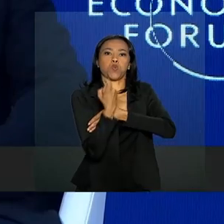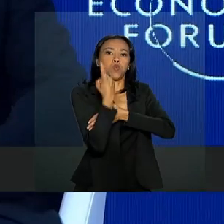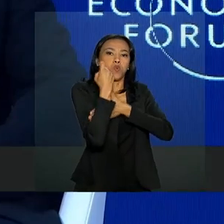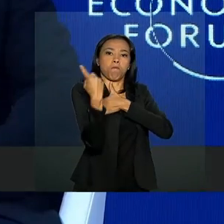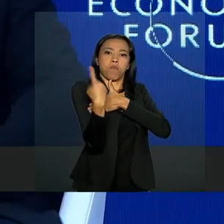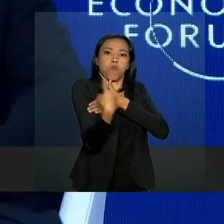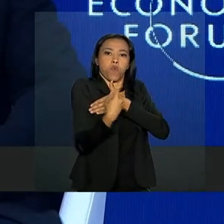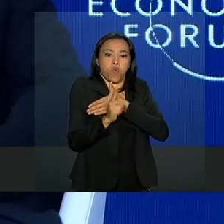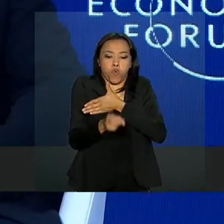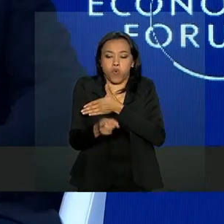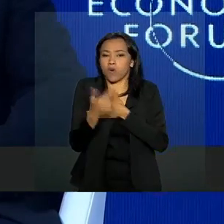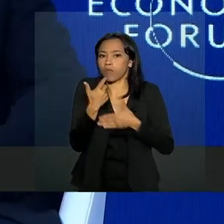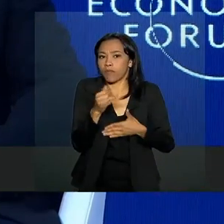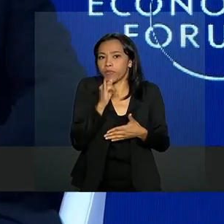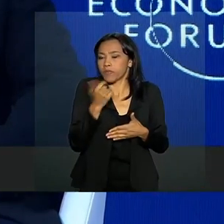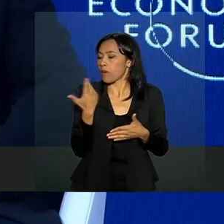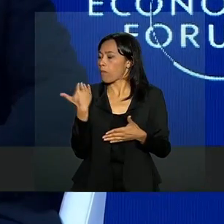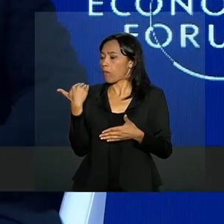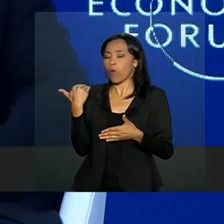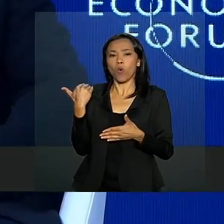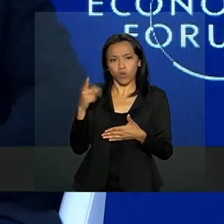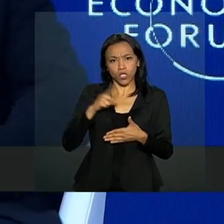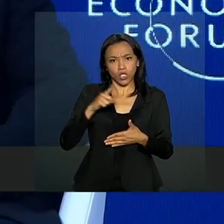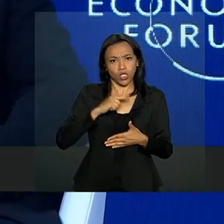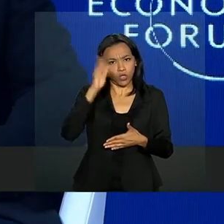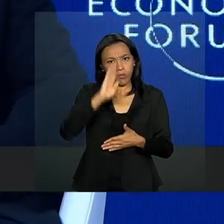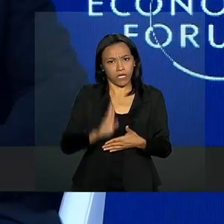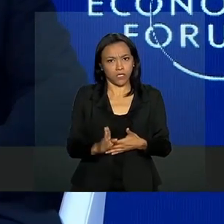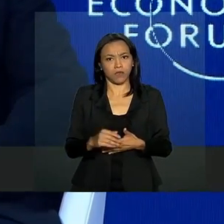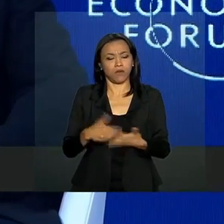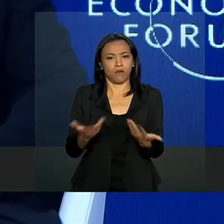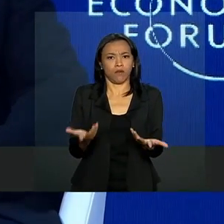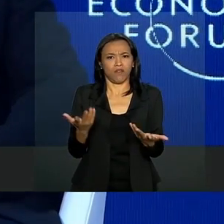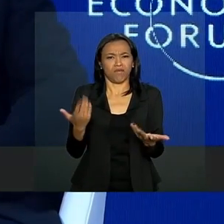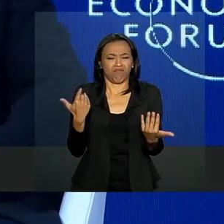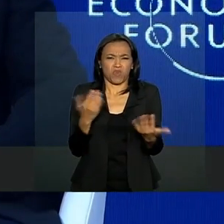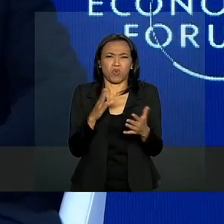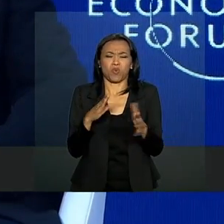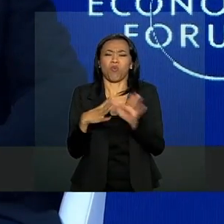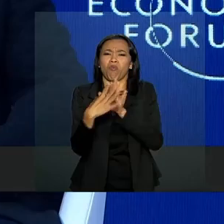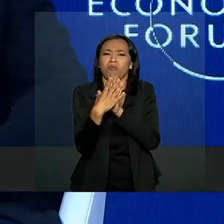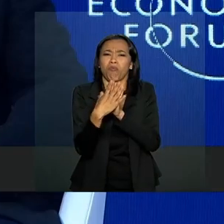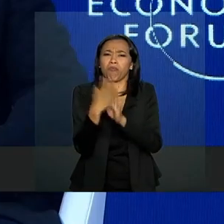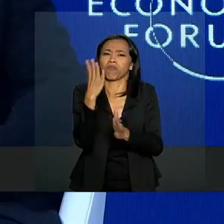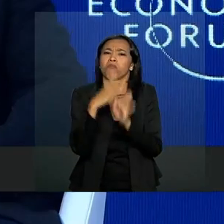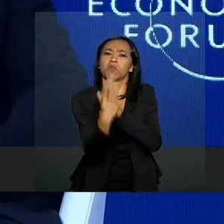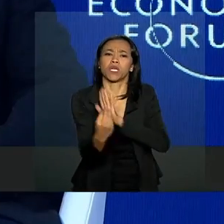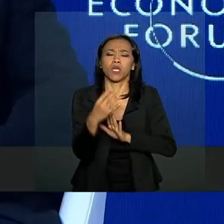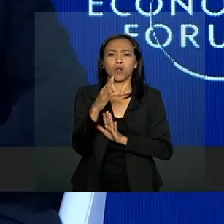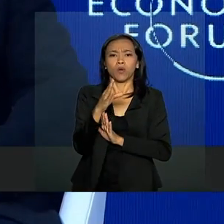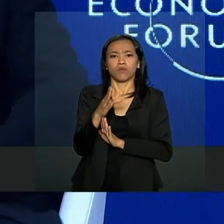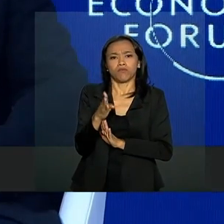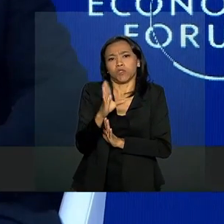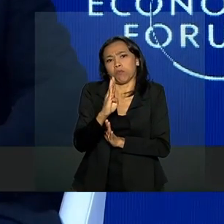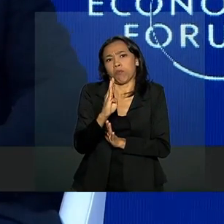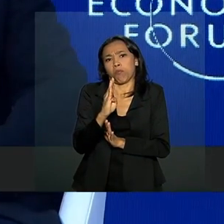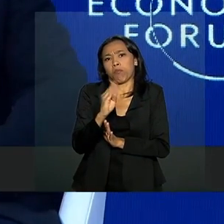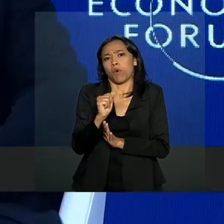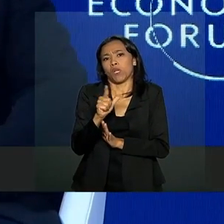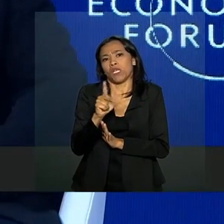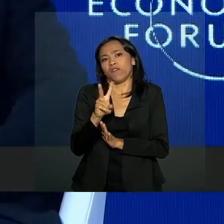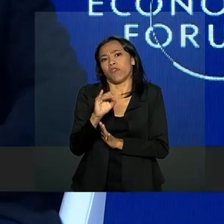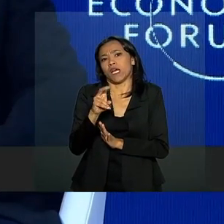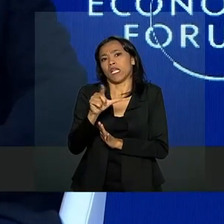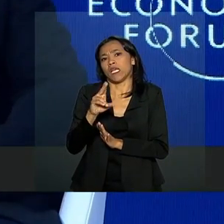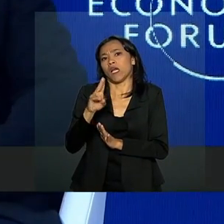pouco existia no Brasil em governos anteriores. Eu acho que esta forma de interagir com os demais países